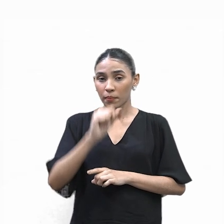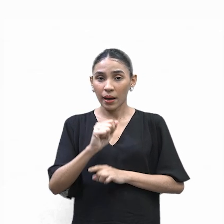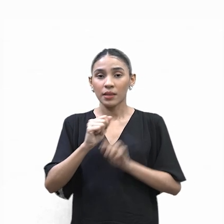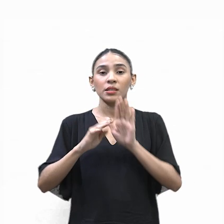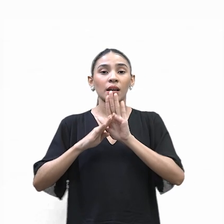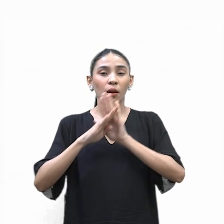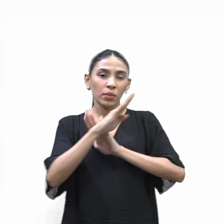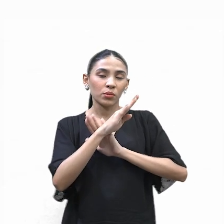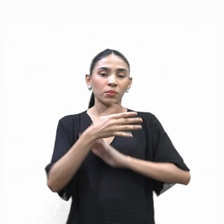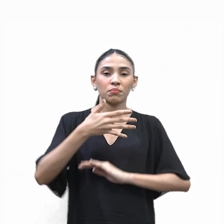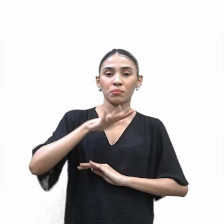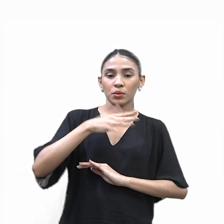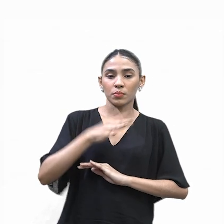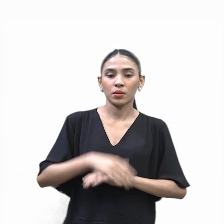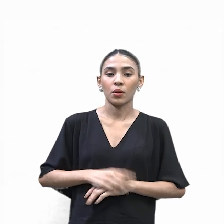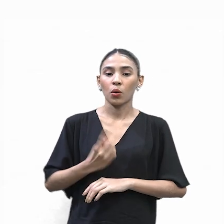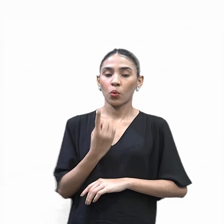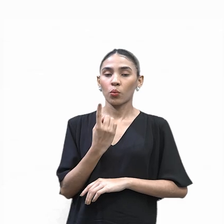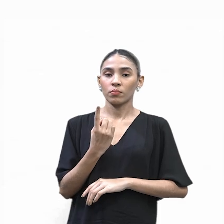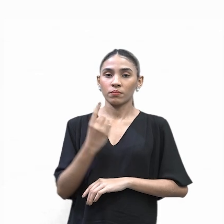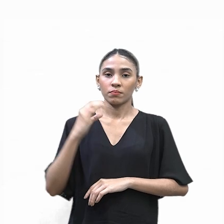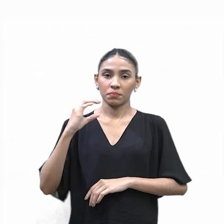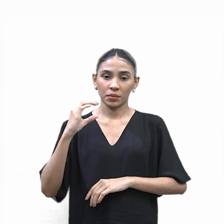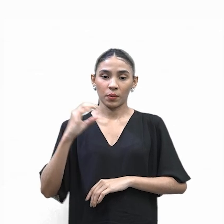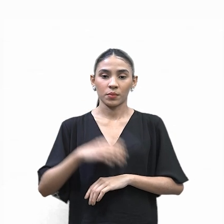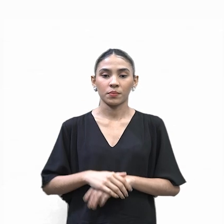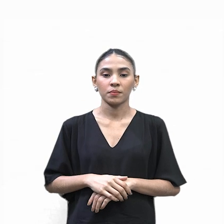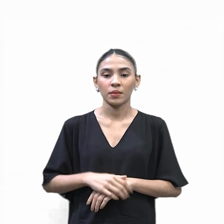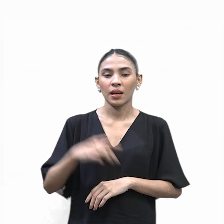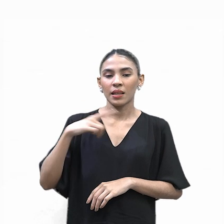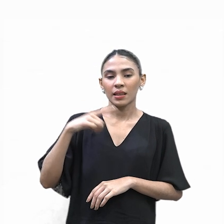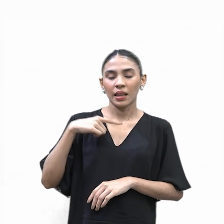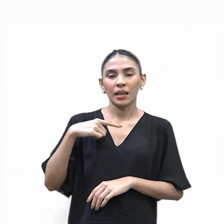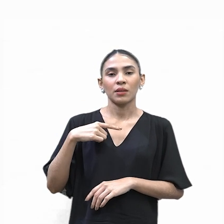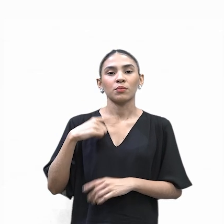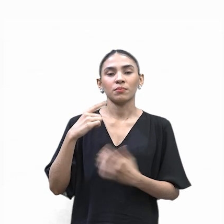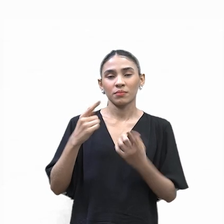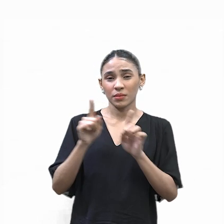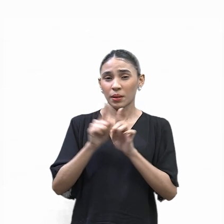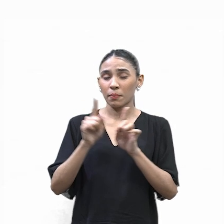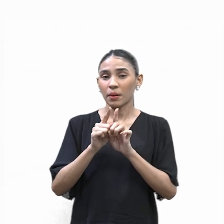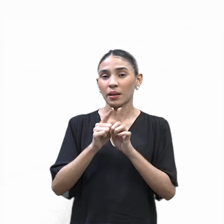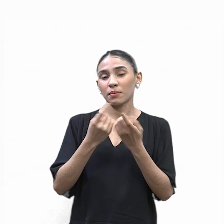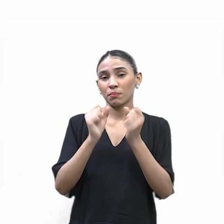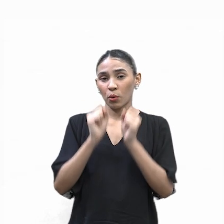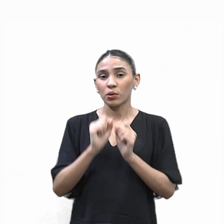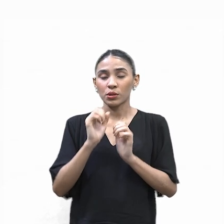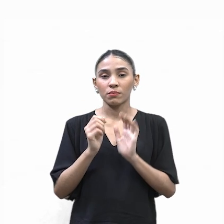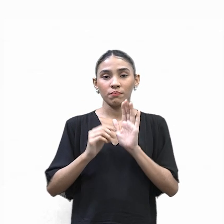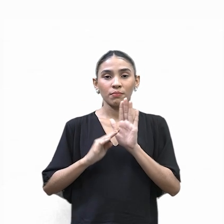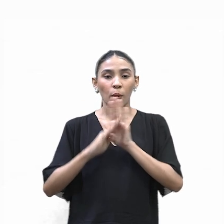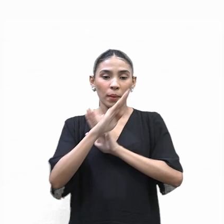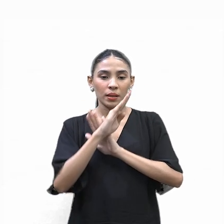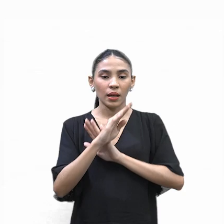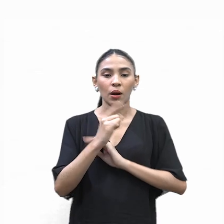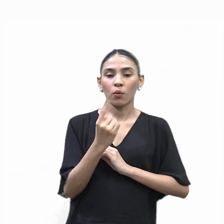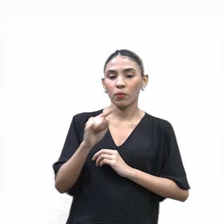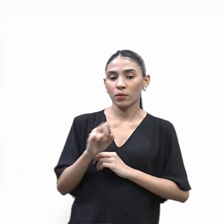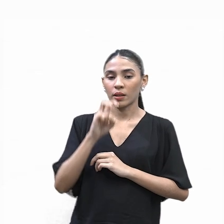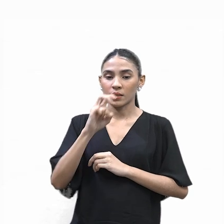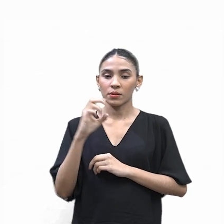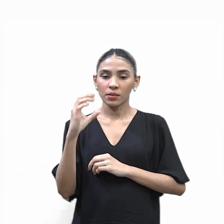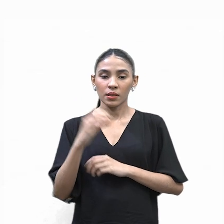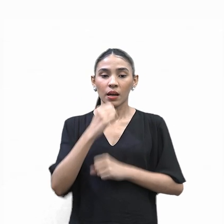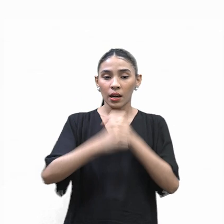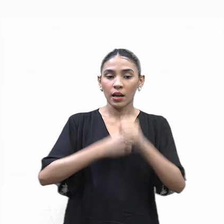aí aproximadamente 1 grau Celsius, com previsões de aumentar cerca de 1,5 graus Celsius entre os